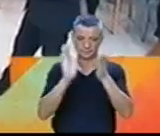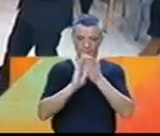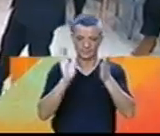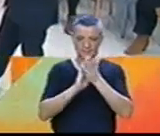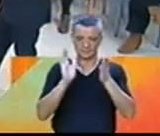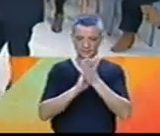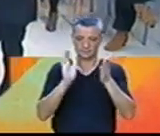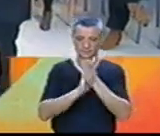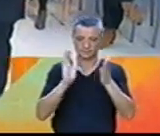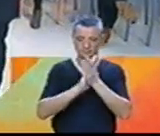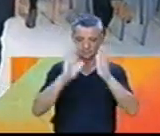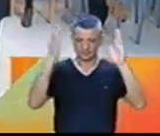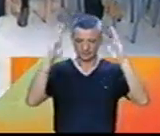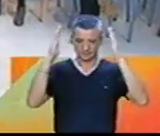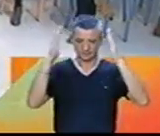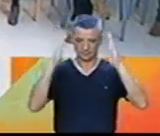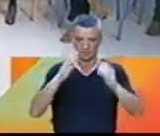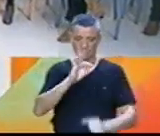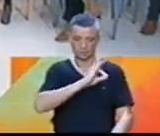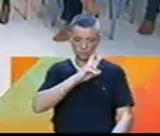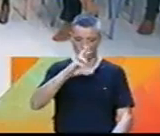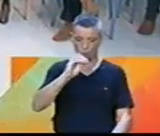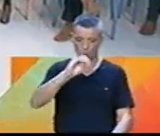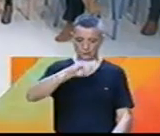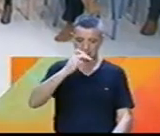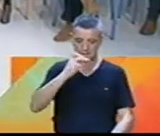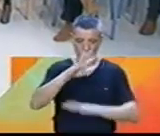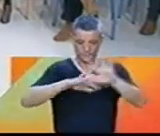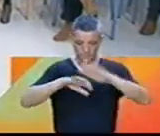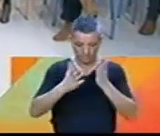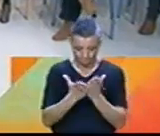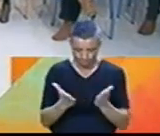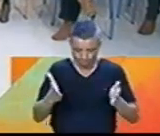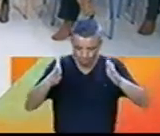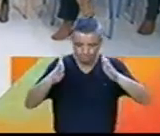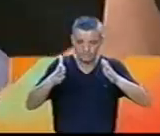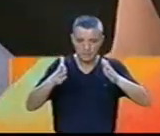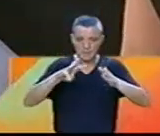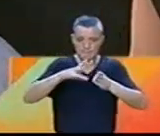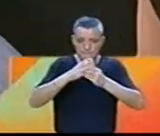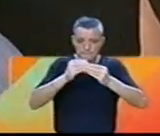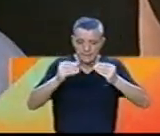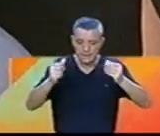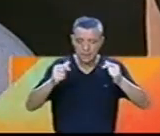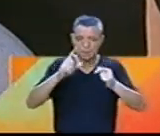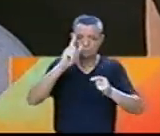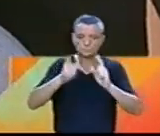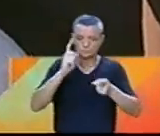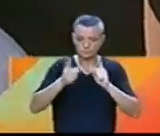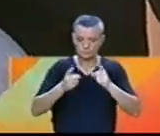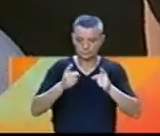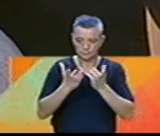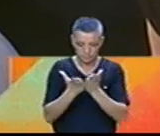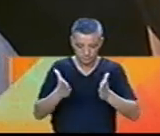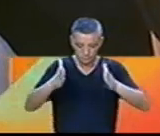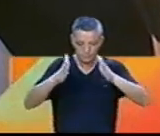Autodidata. A Dona Rosa é cesteira. Pergunto-lhe já, que material, que tipo de